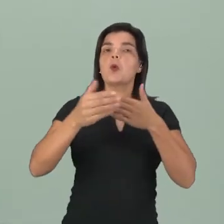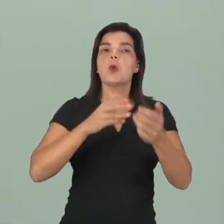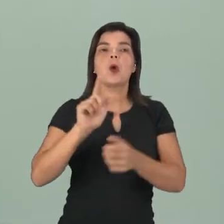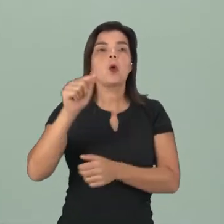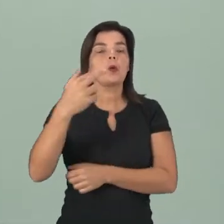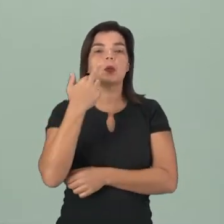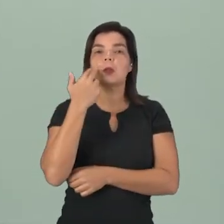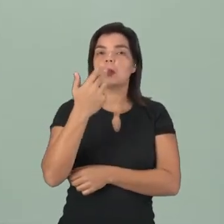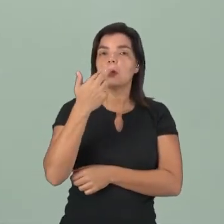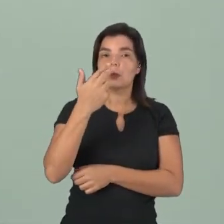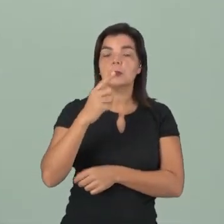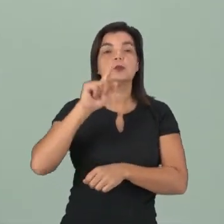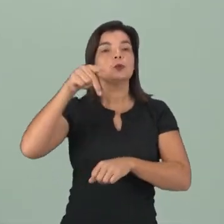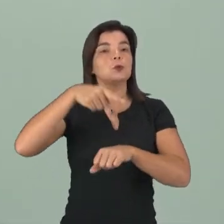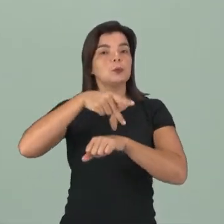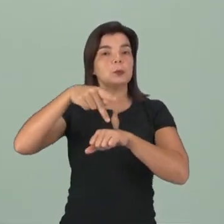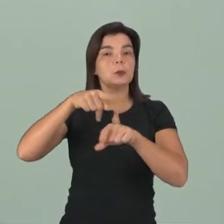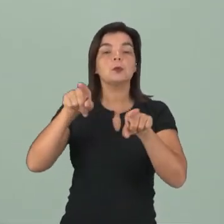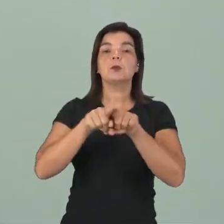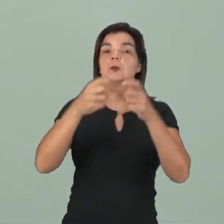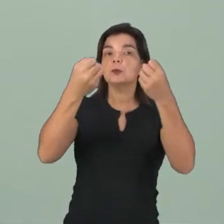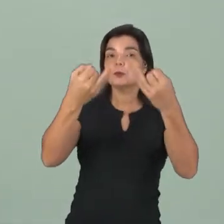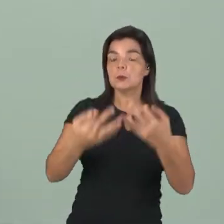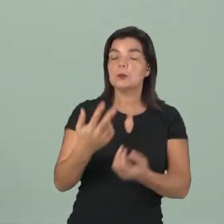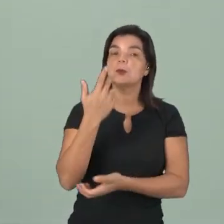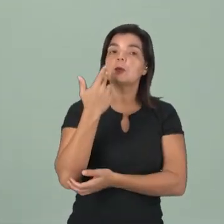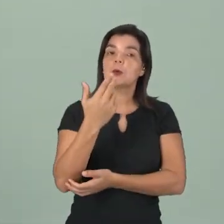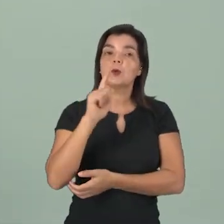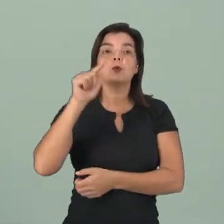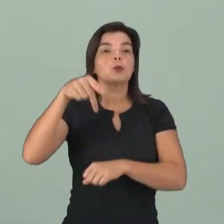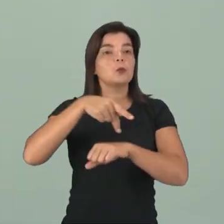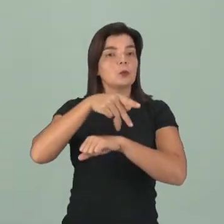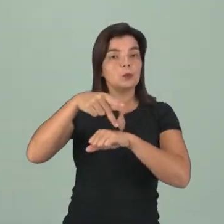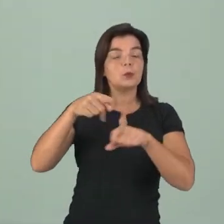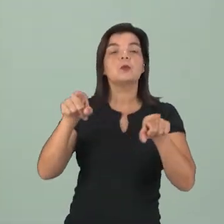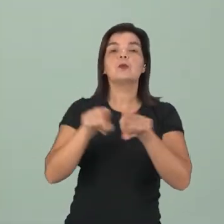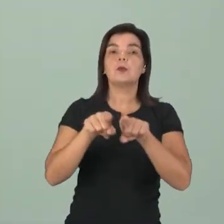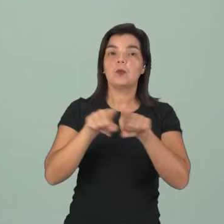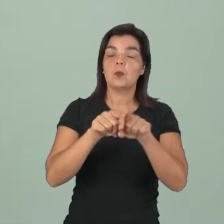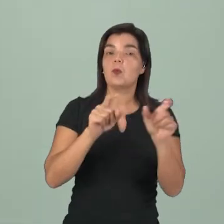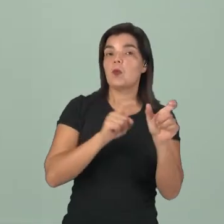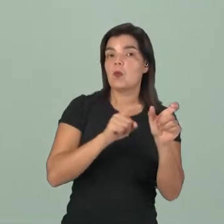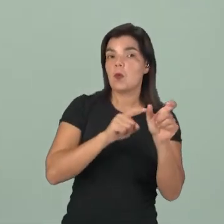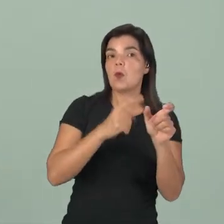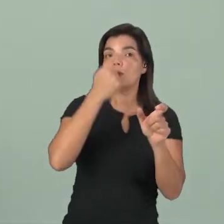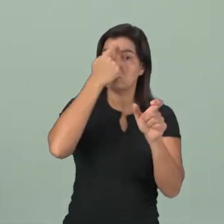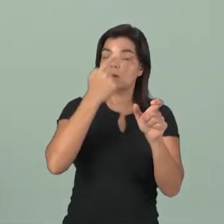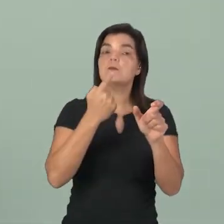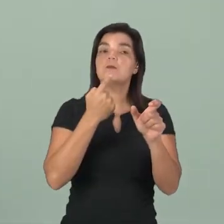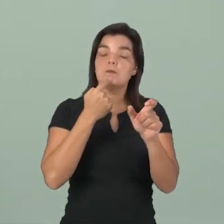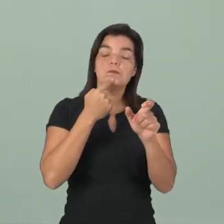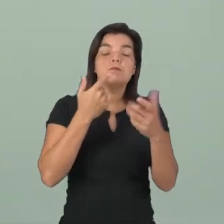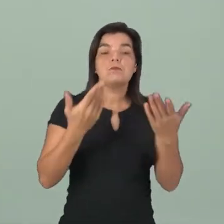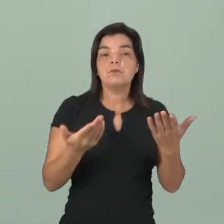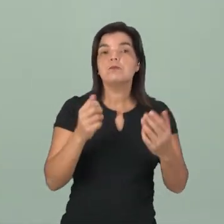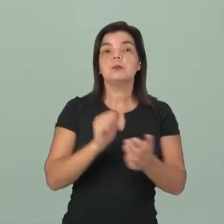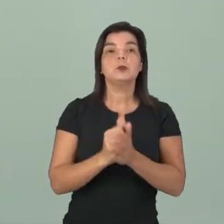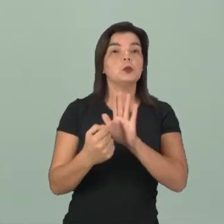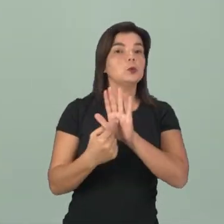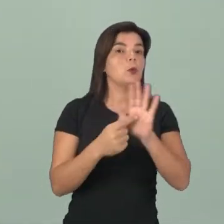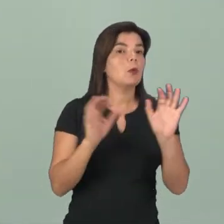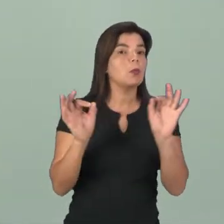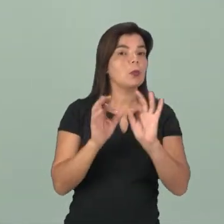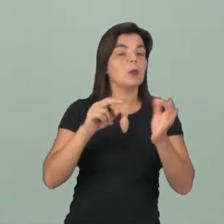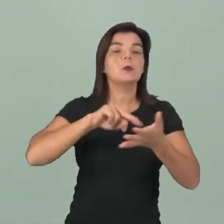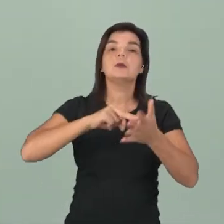língua estrangeira. Porque assim, quando eu falo de língua estrangeira, eu falo de um código ou signo, né, não